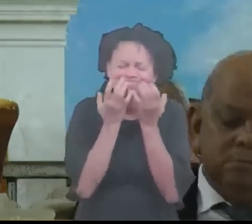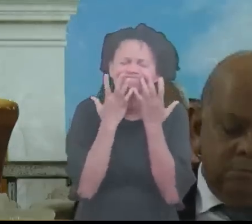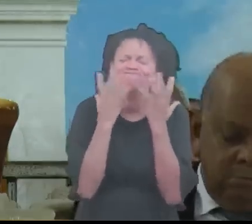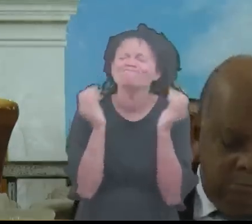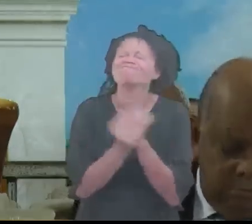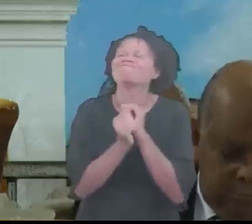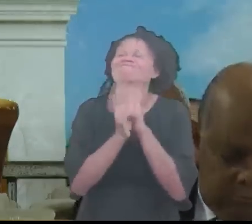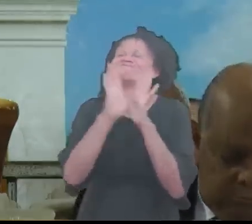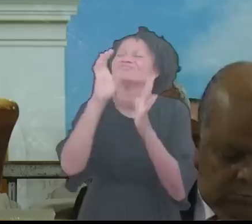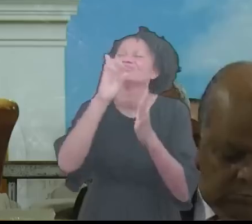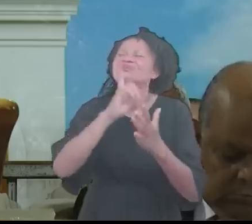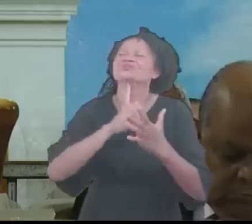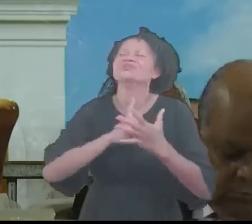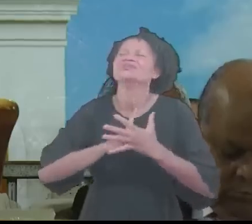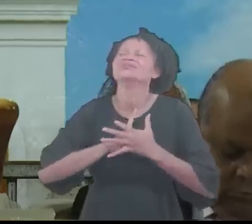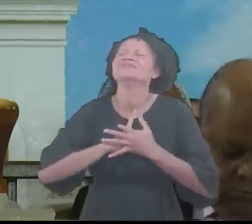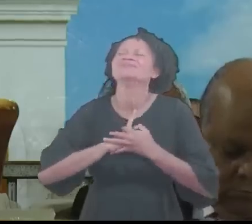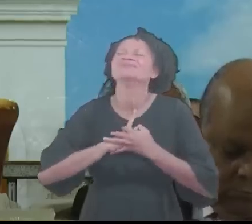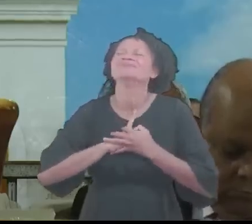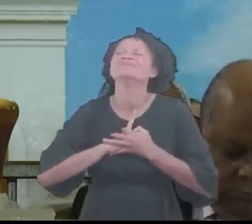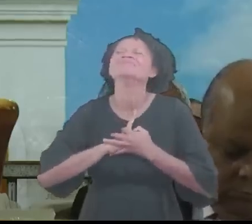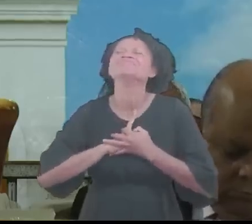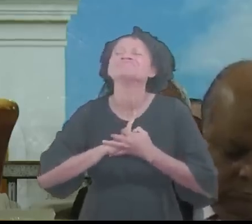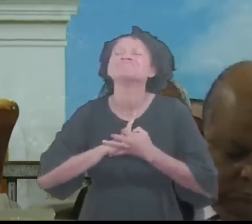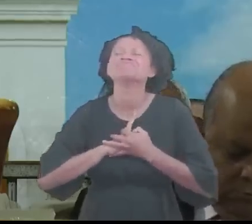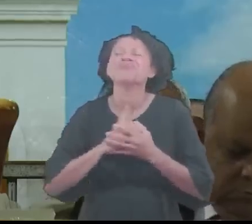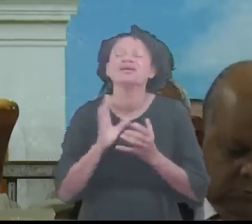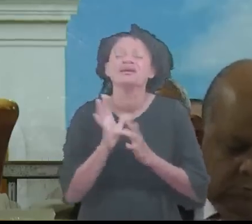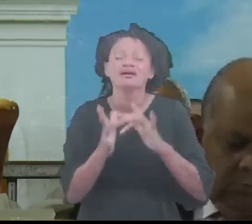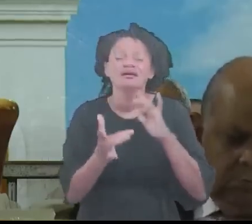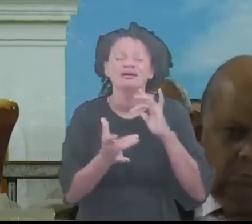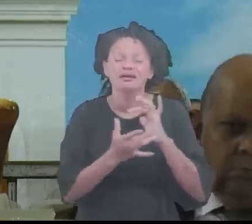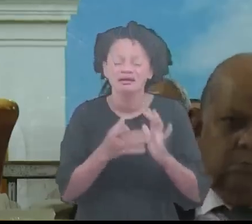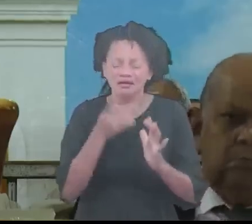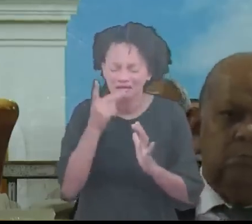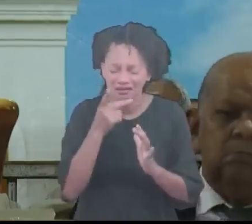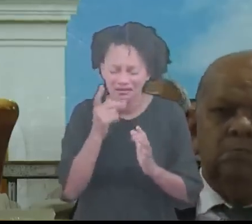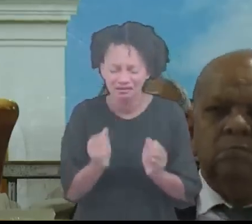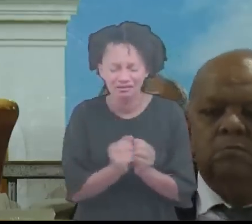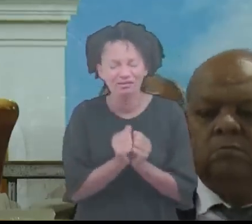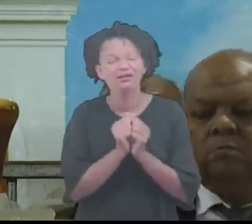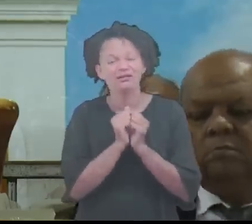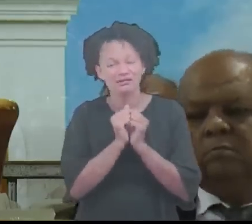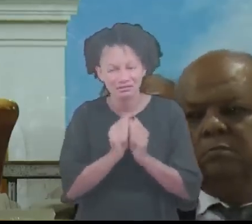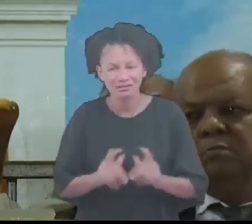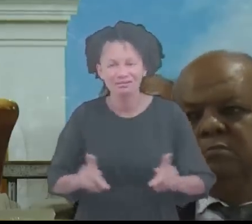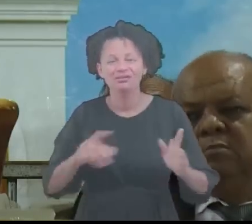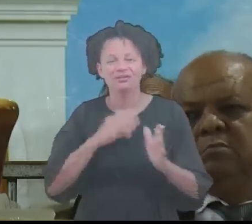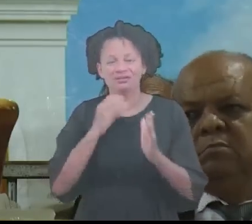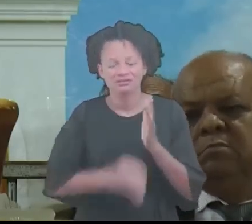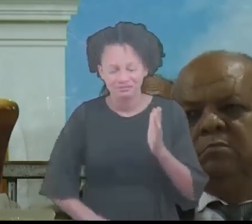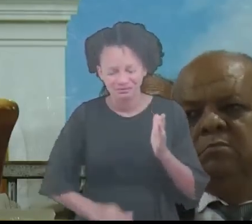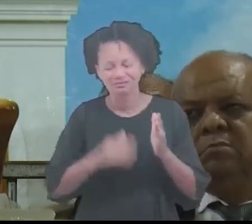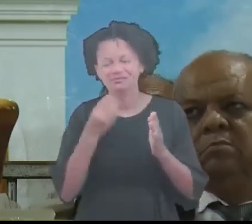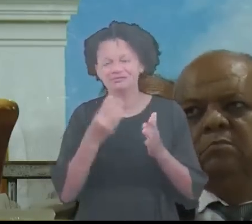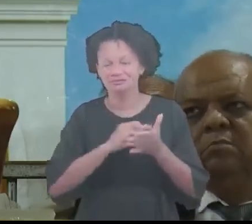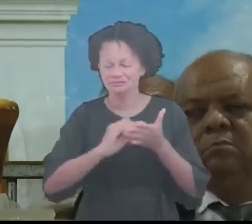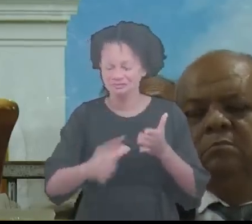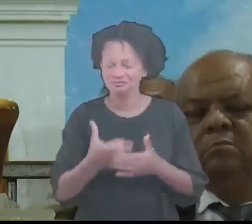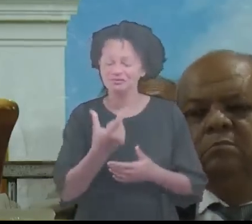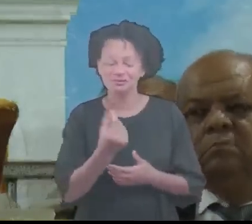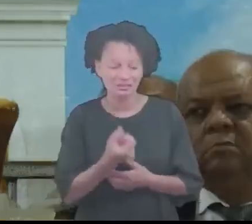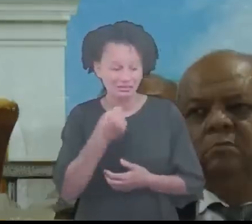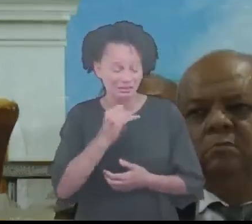entre os seios, no peito. Jesus disse, Apocalipse 3:20, se alguém ouvir a minha voz e